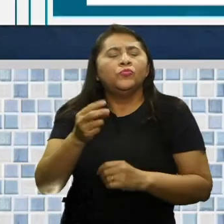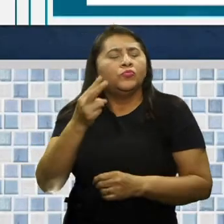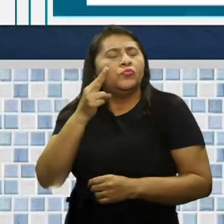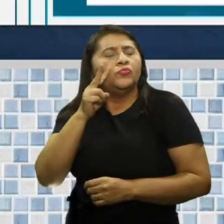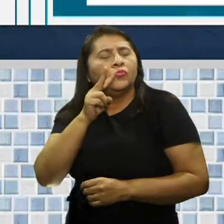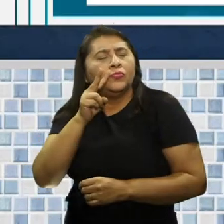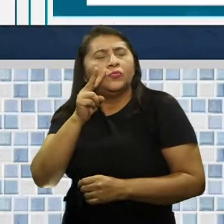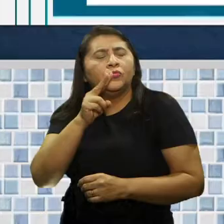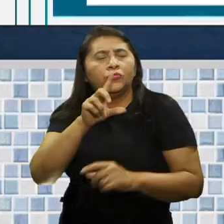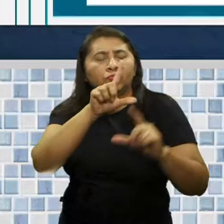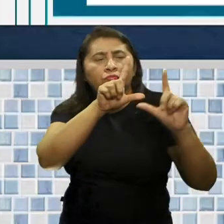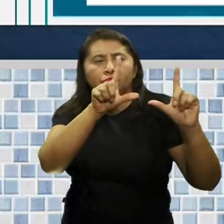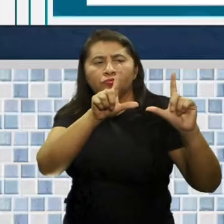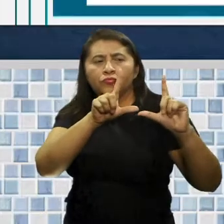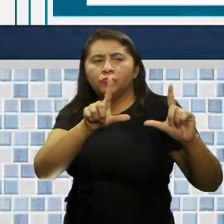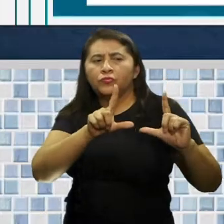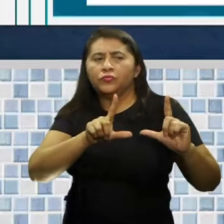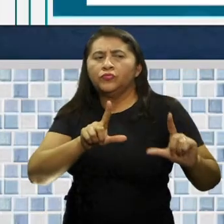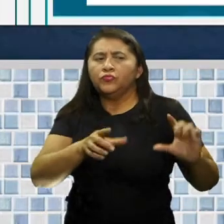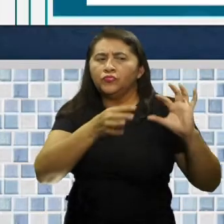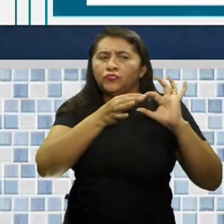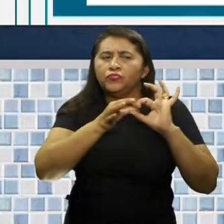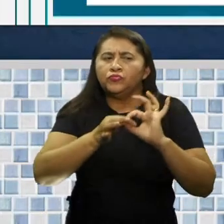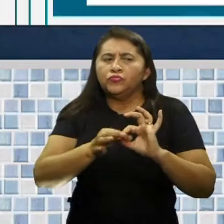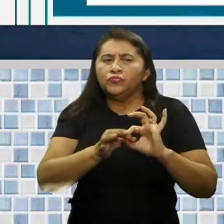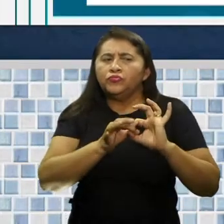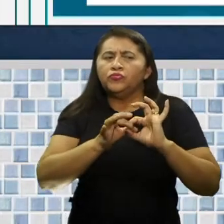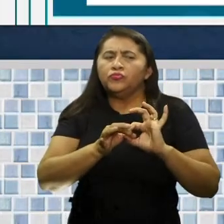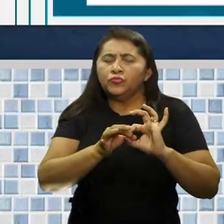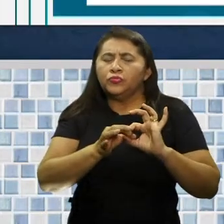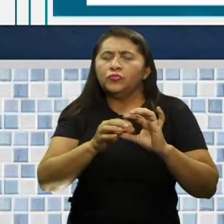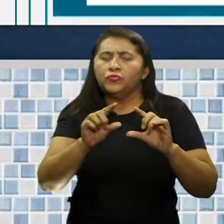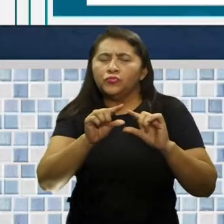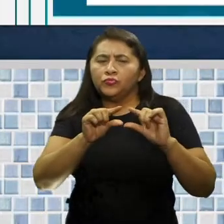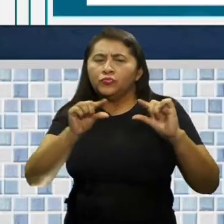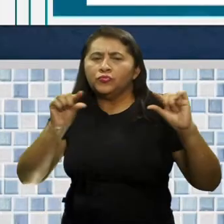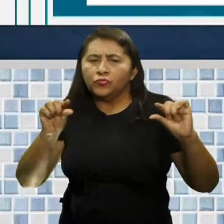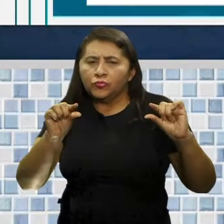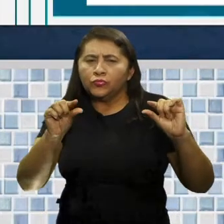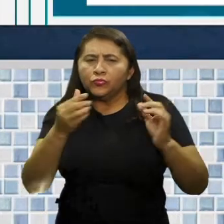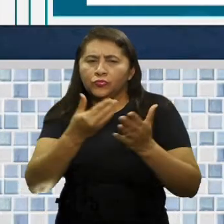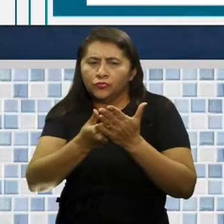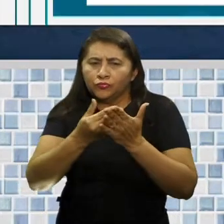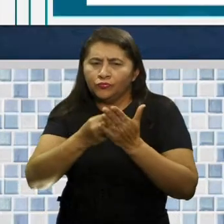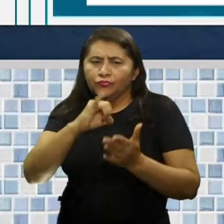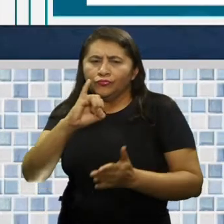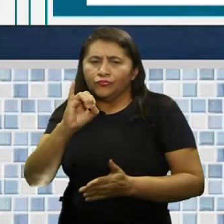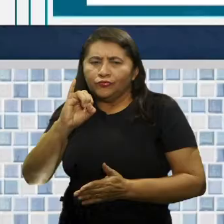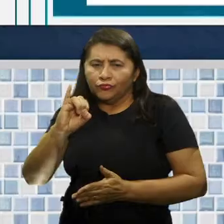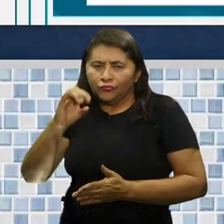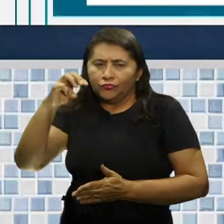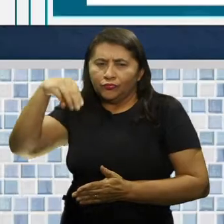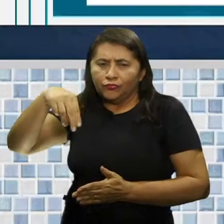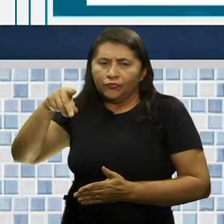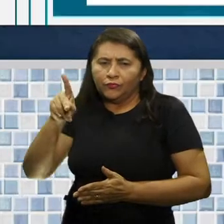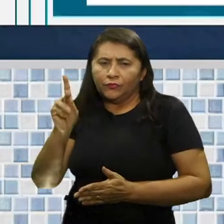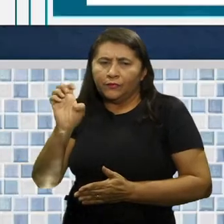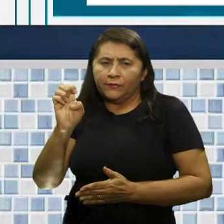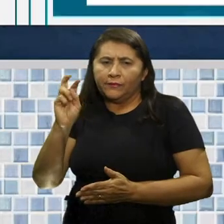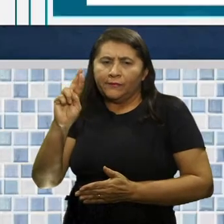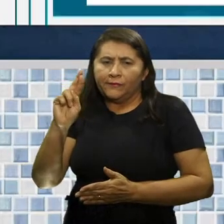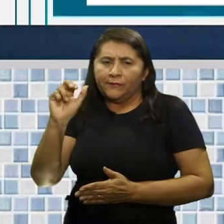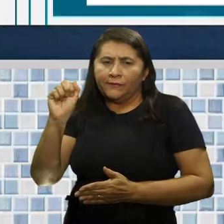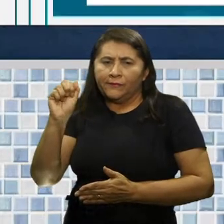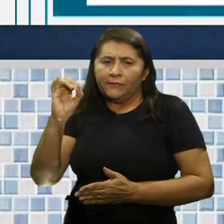imagens e vai contextualizar com as frases, né? Que a gente está estudando imperativo, então a gente vai fazer toda a